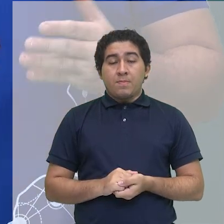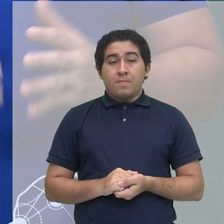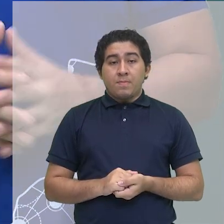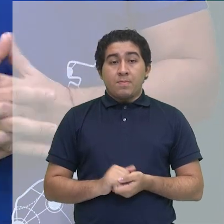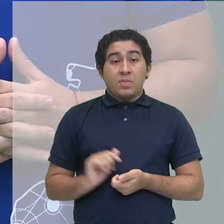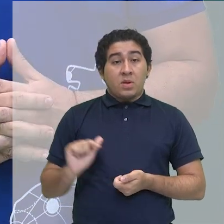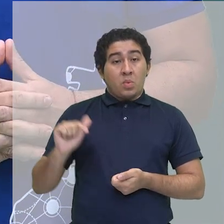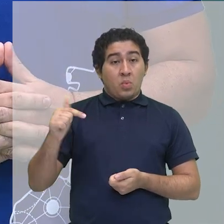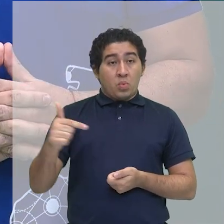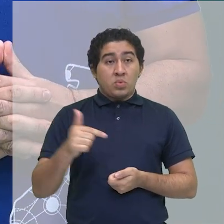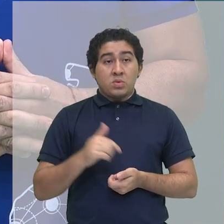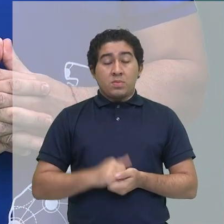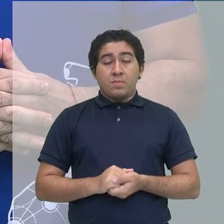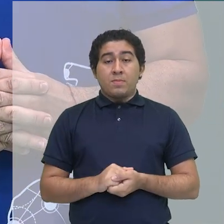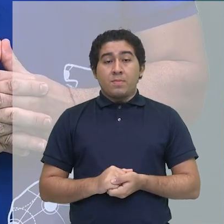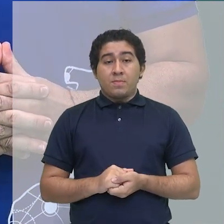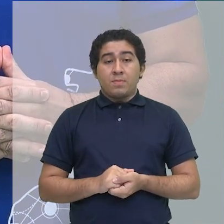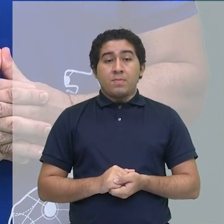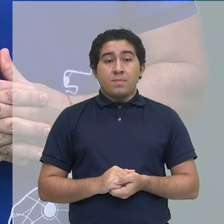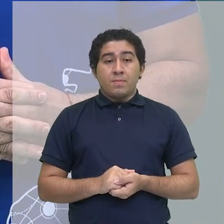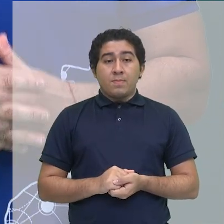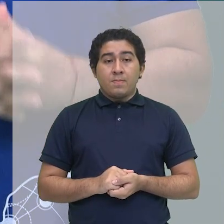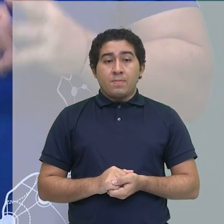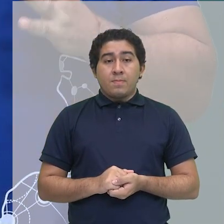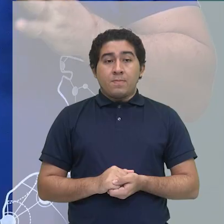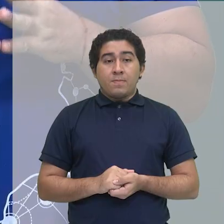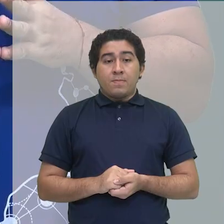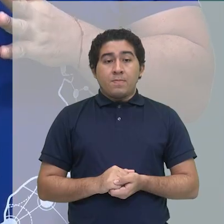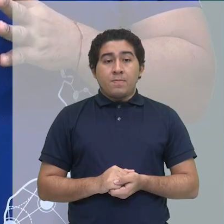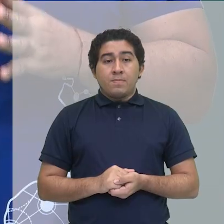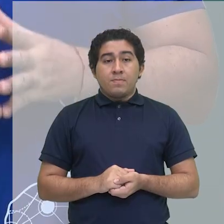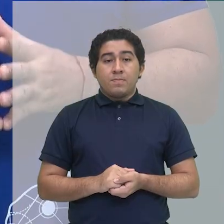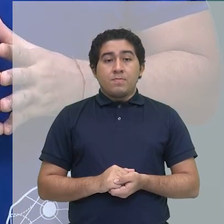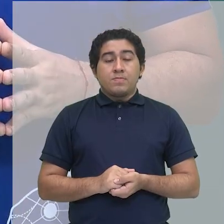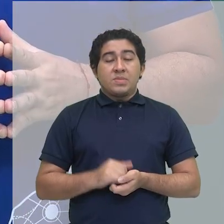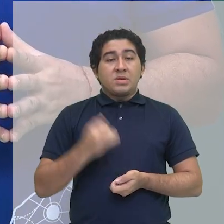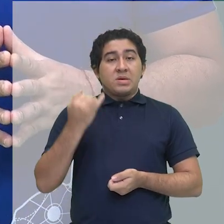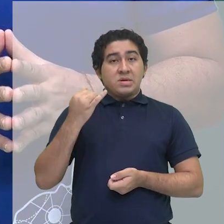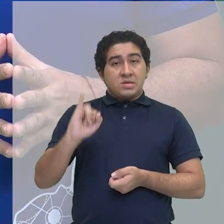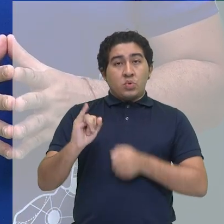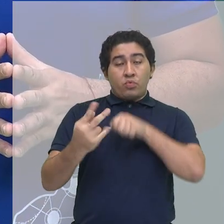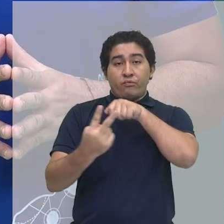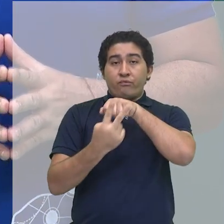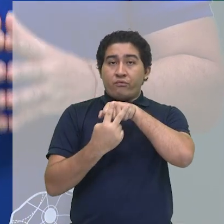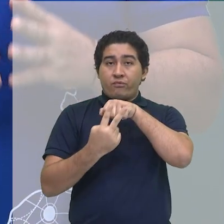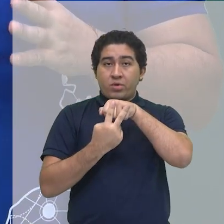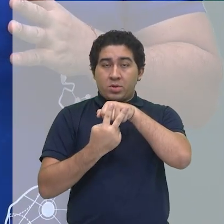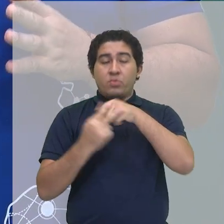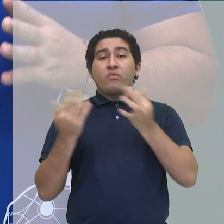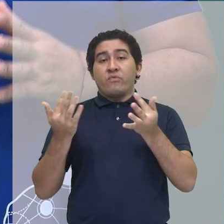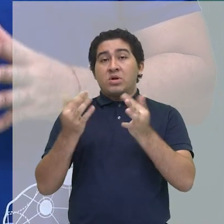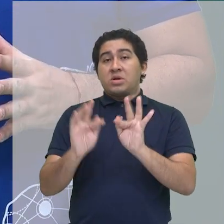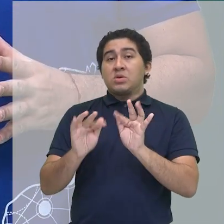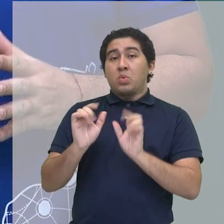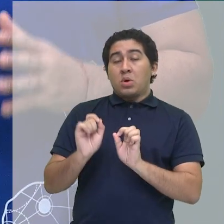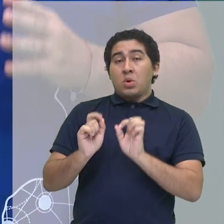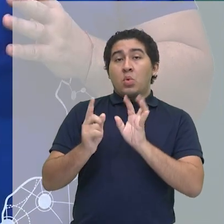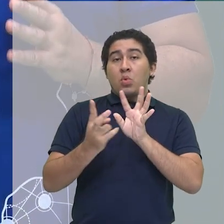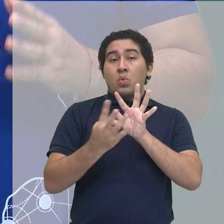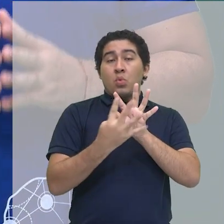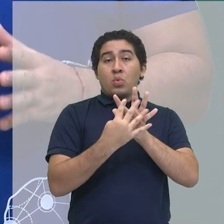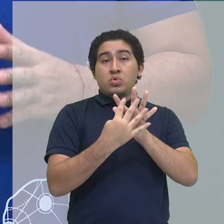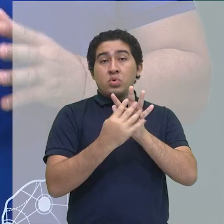A próxima que eu trago para vocês é a seguinte. Quando o verbo terminar em